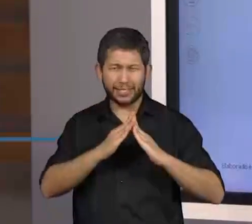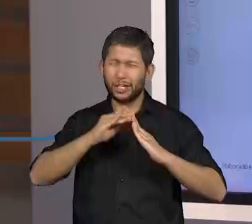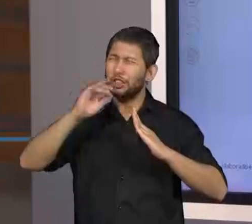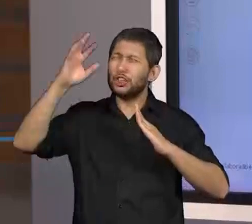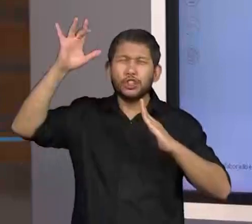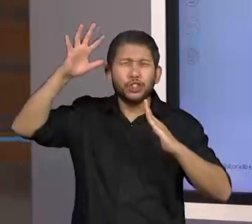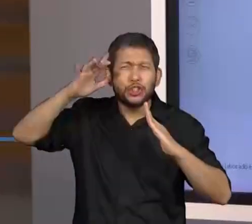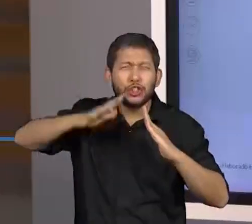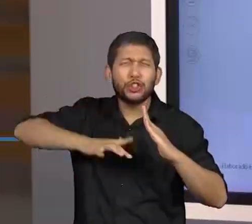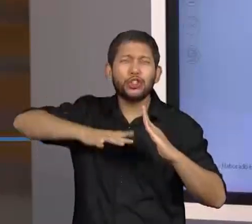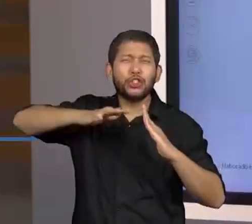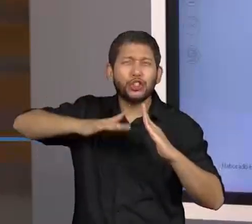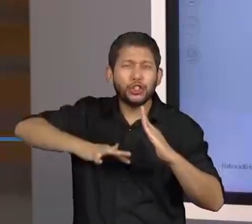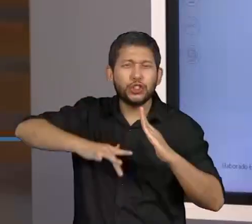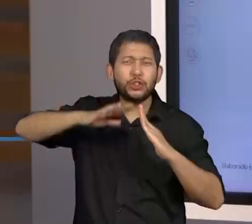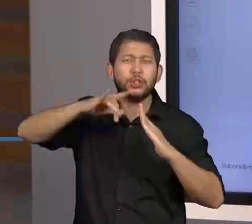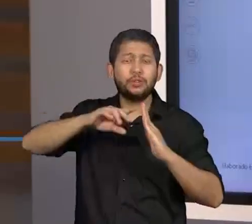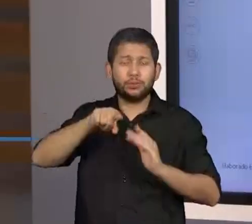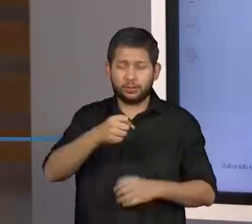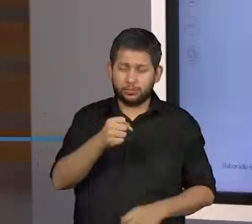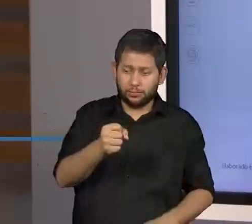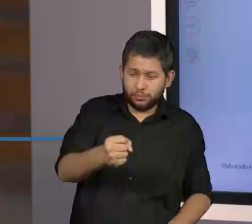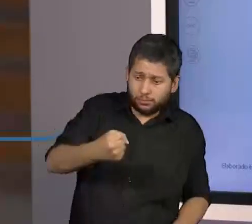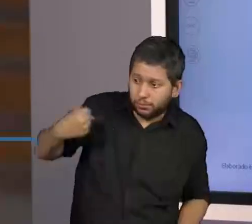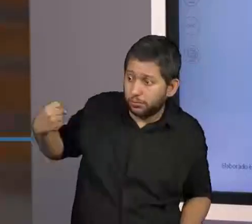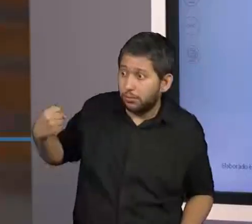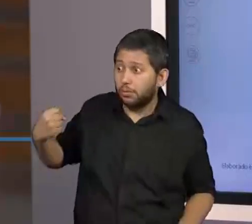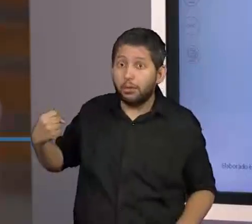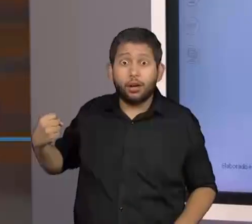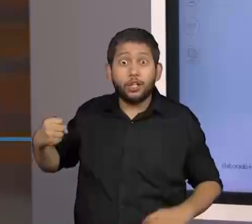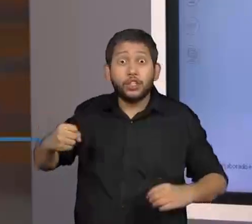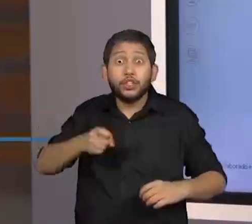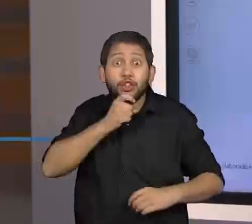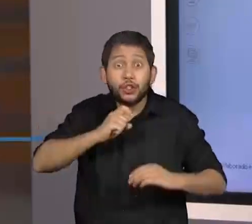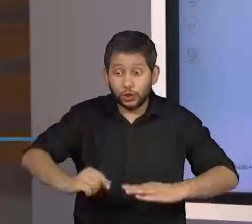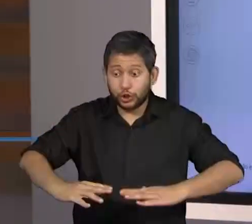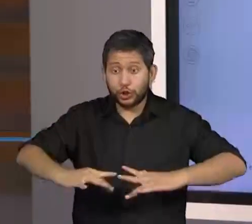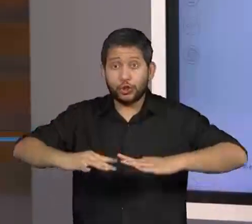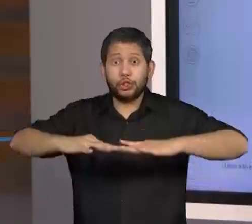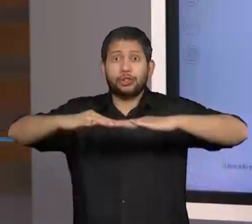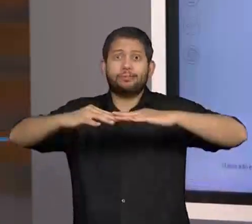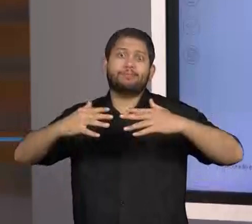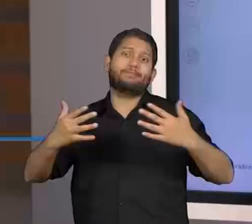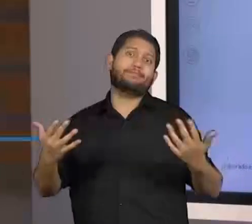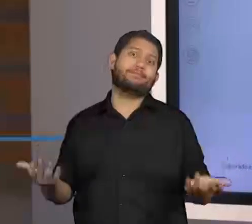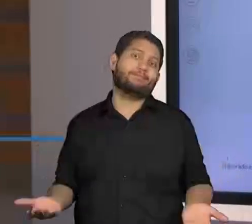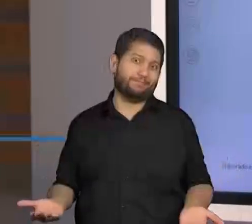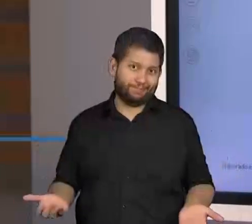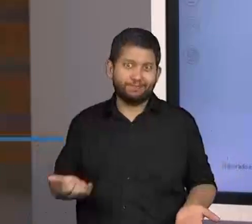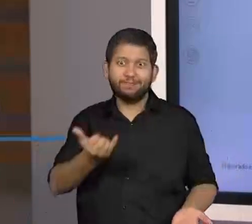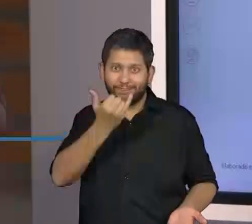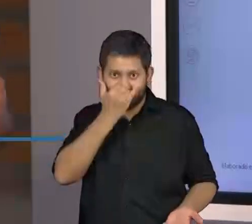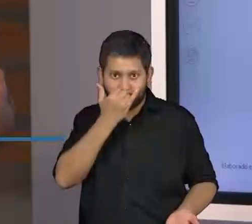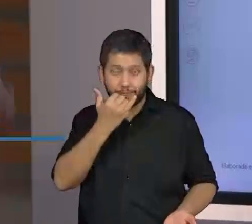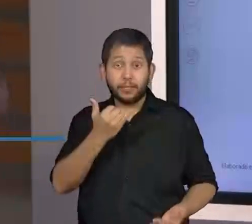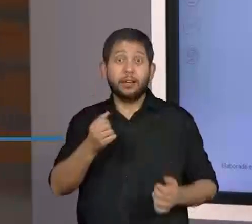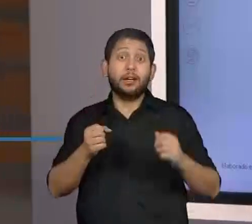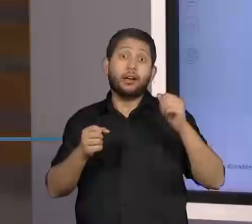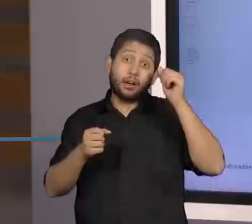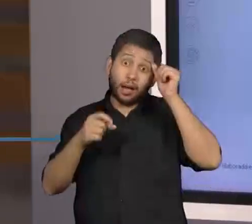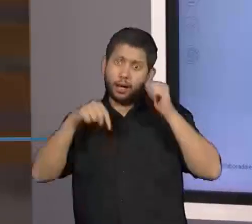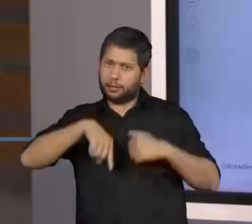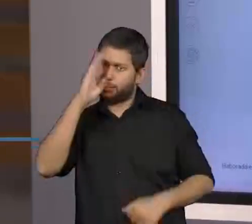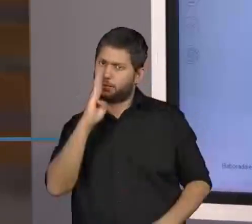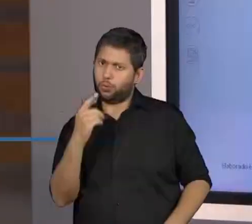a concentração de gelo. Então, a paisagem muda completamente aí de acordo aí com as estações e o quanto está fazendo calor ou